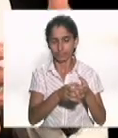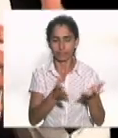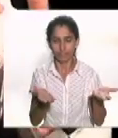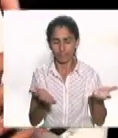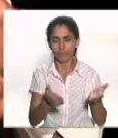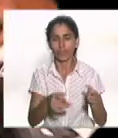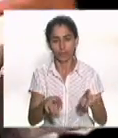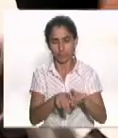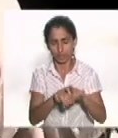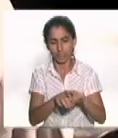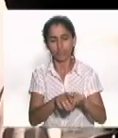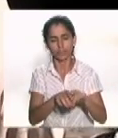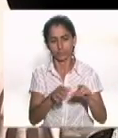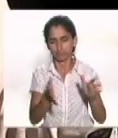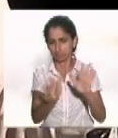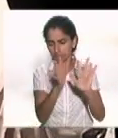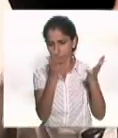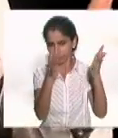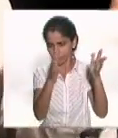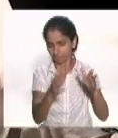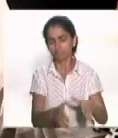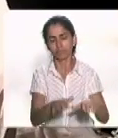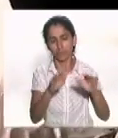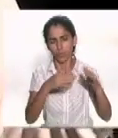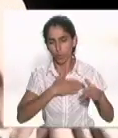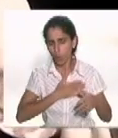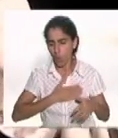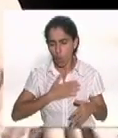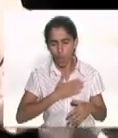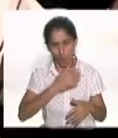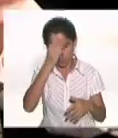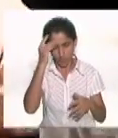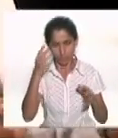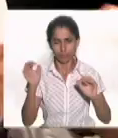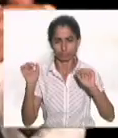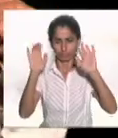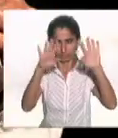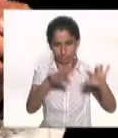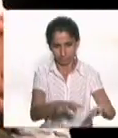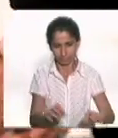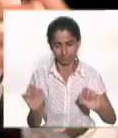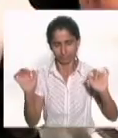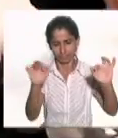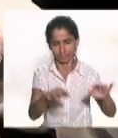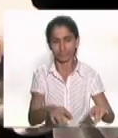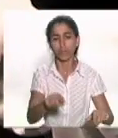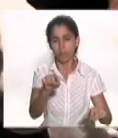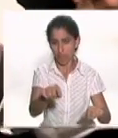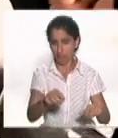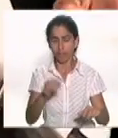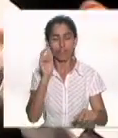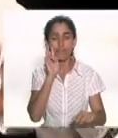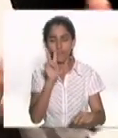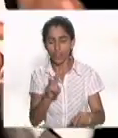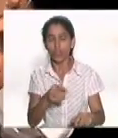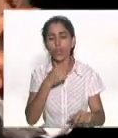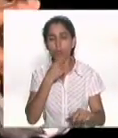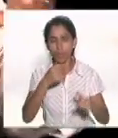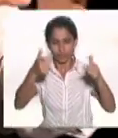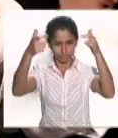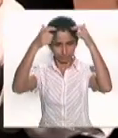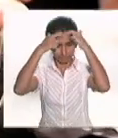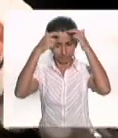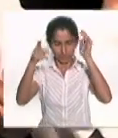como é que diz? Ovacionadíssimo pelo público e me presta homenagem. Não, esse aí é meu rei.